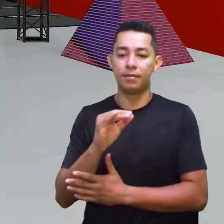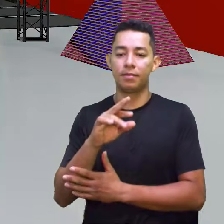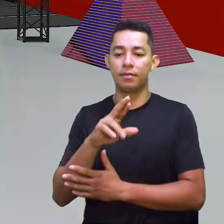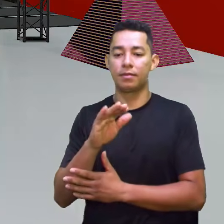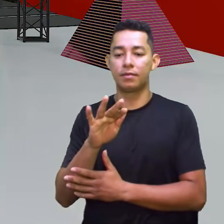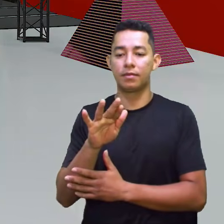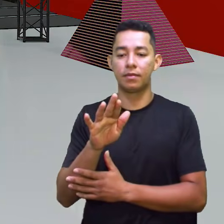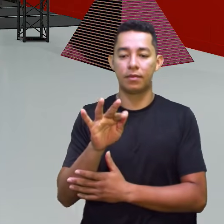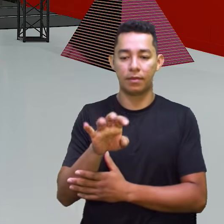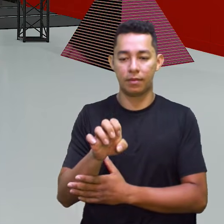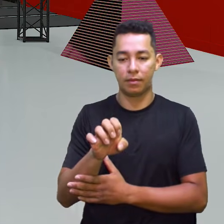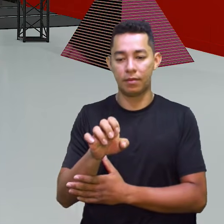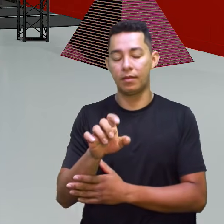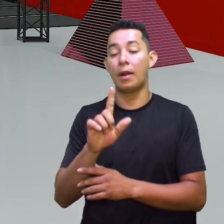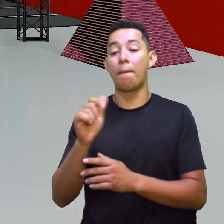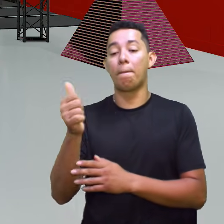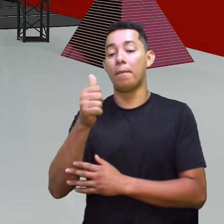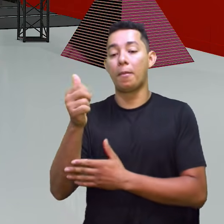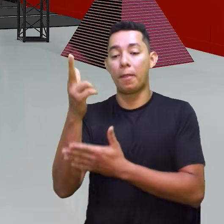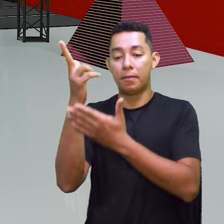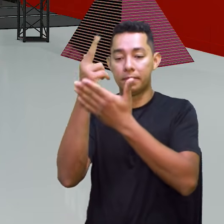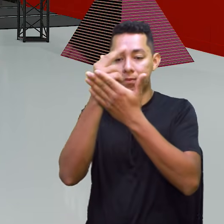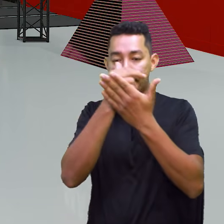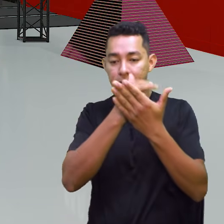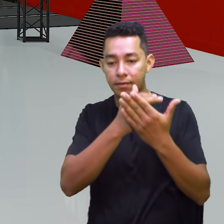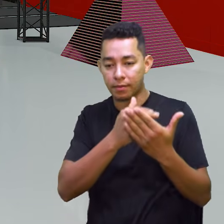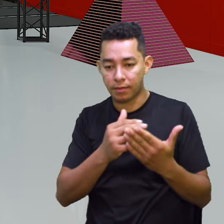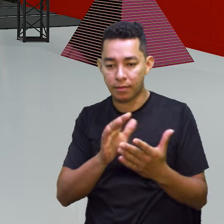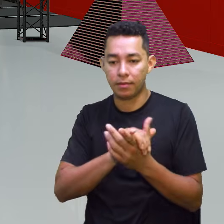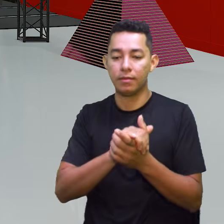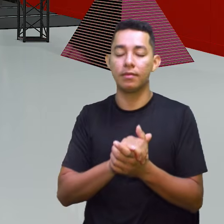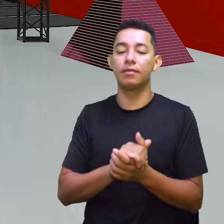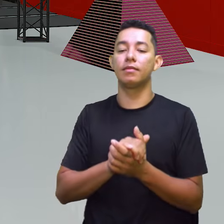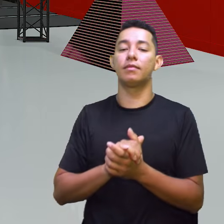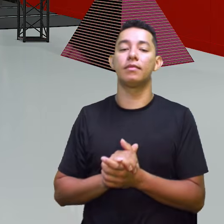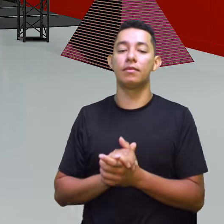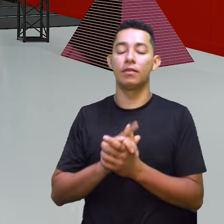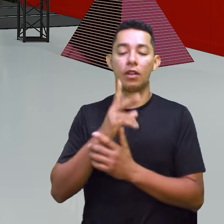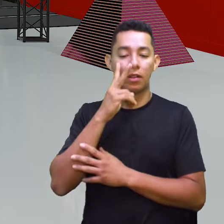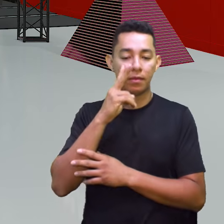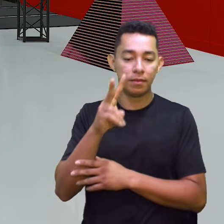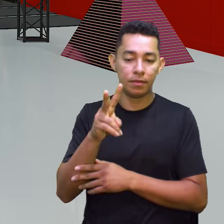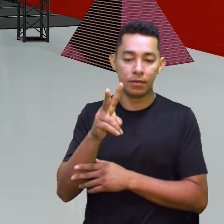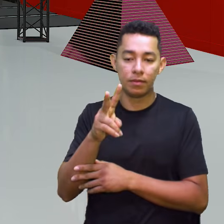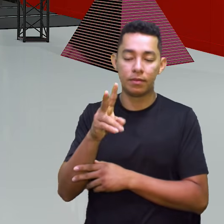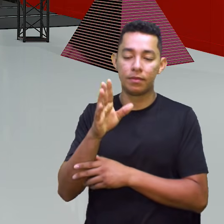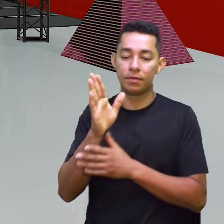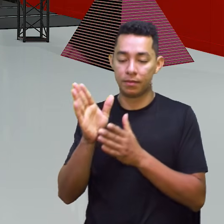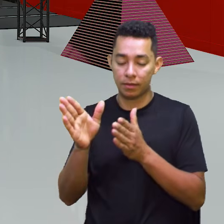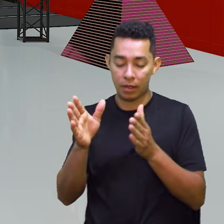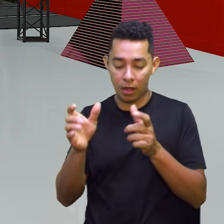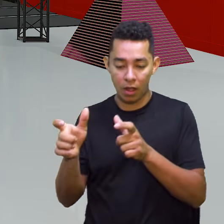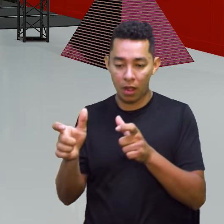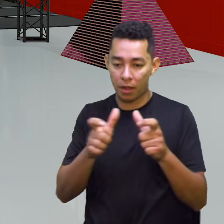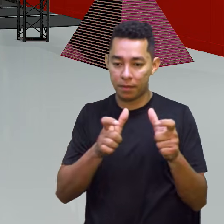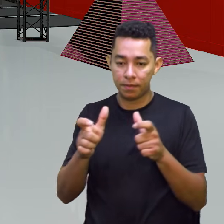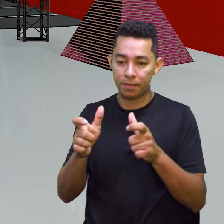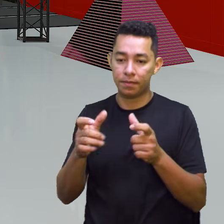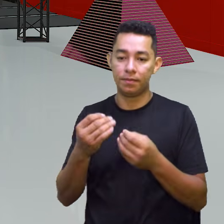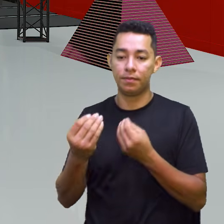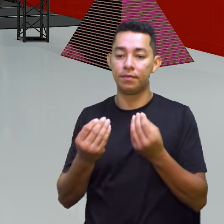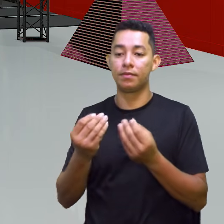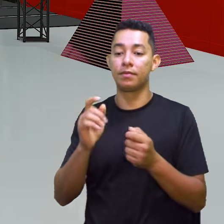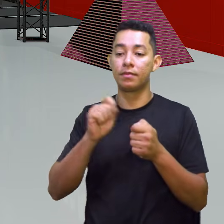A primeira é desenhando a circunferência no plano cartesiano e olhando as posições, igual fizemos